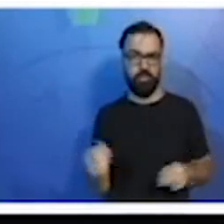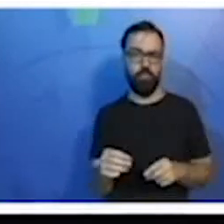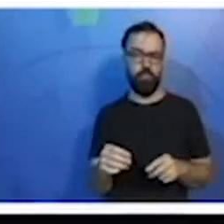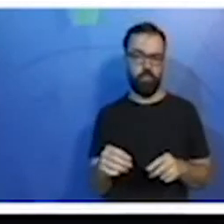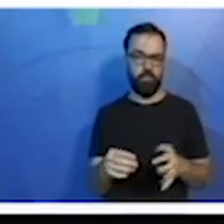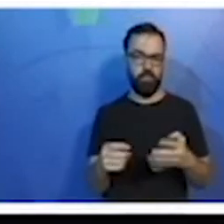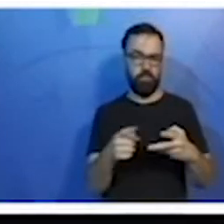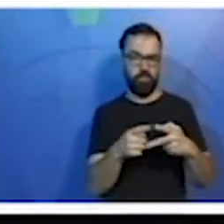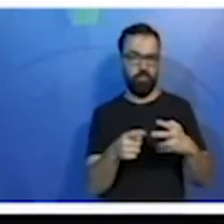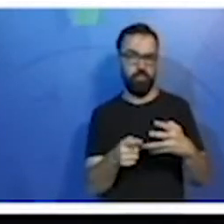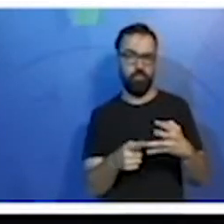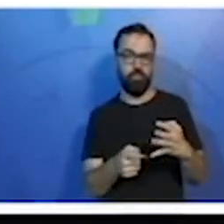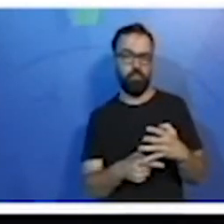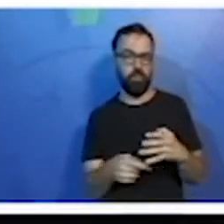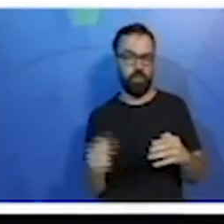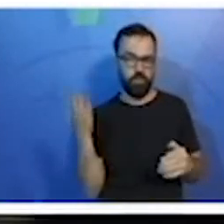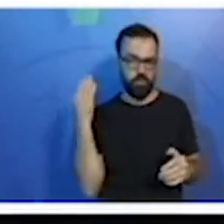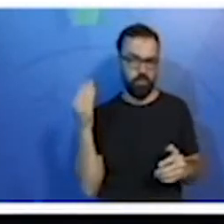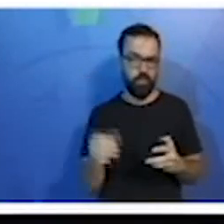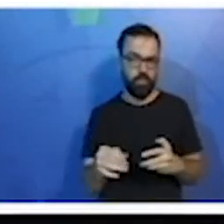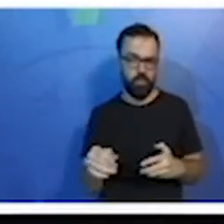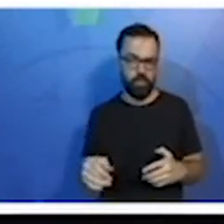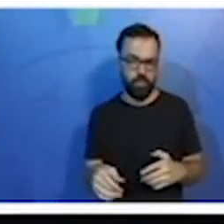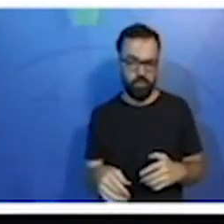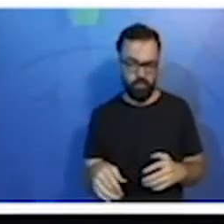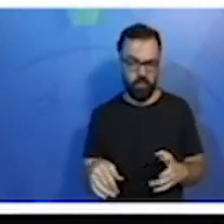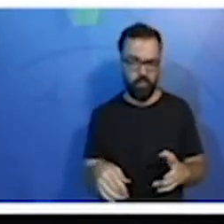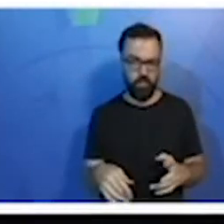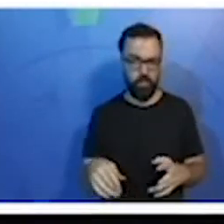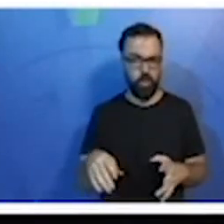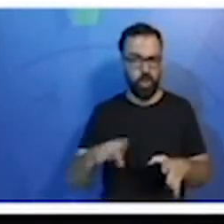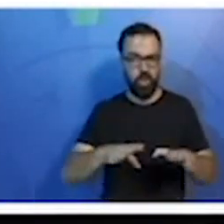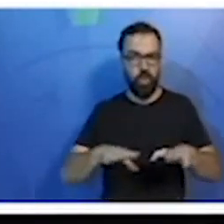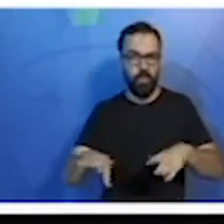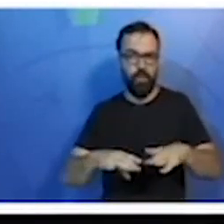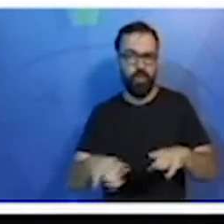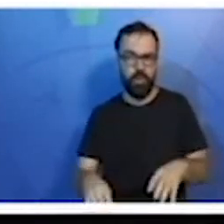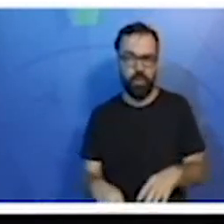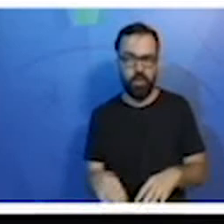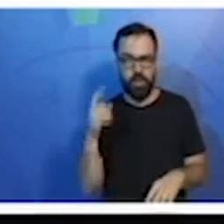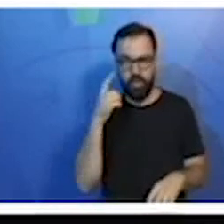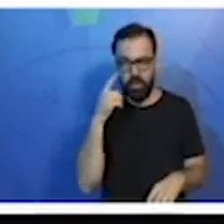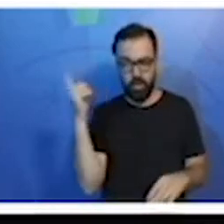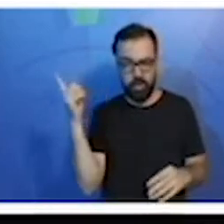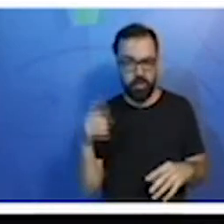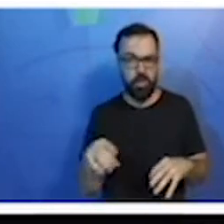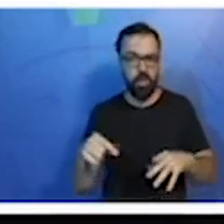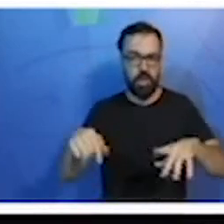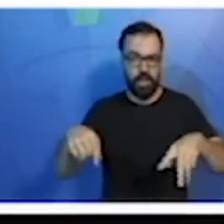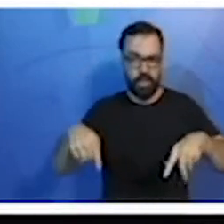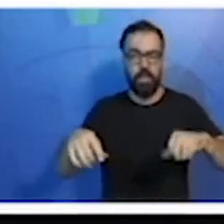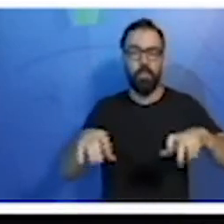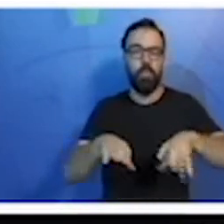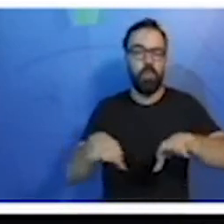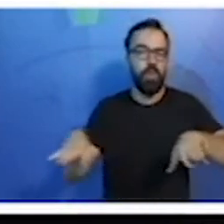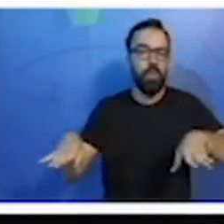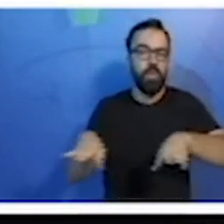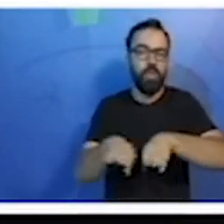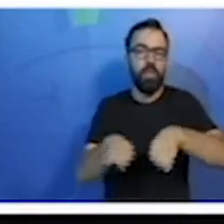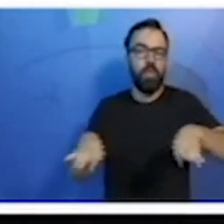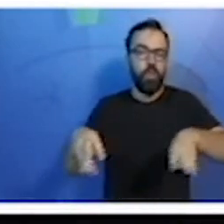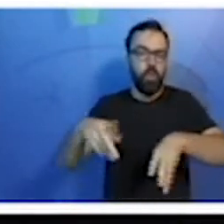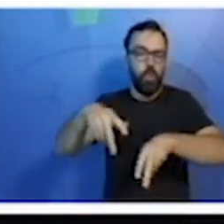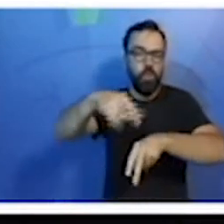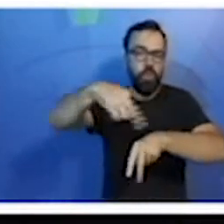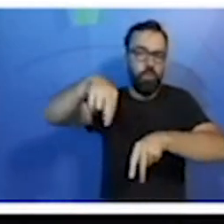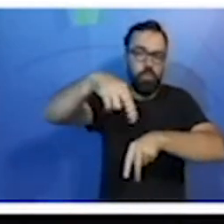temos aqui então objetivo desse BMX aqui é realizar as manobras não solo plano então ao invés de fazer as manobras utilizando obstáculos Então esse